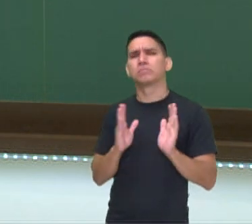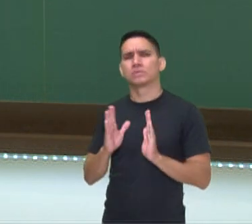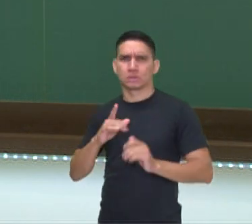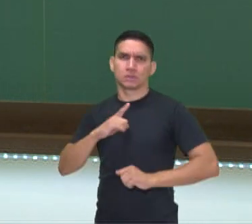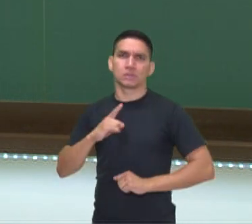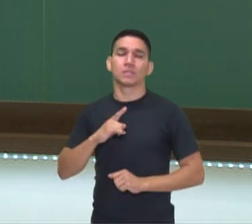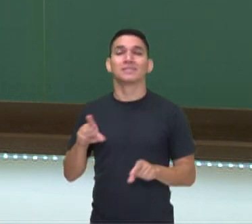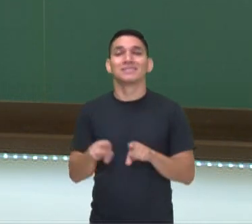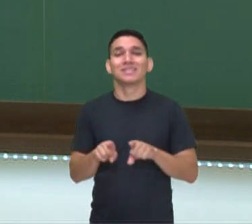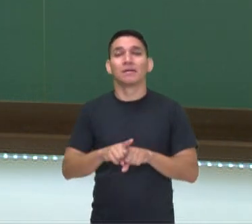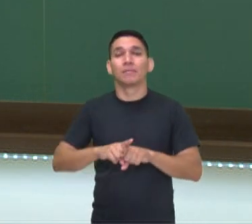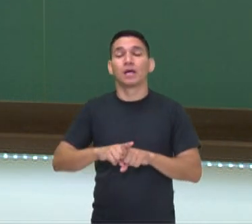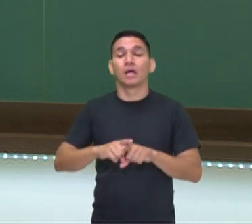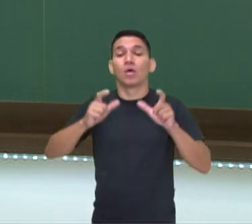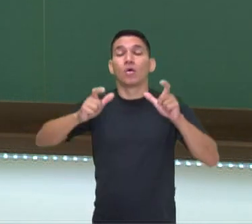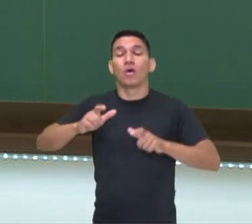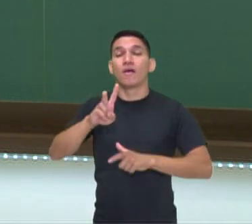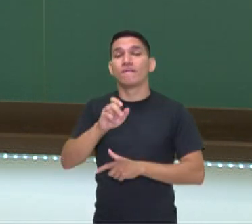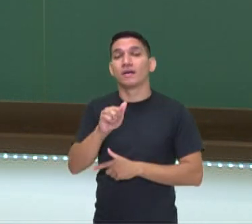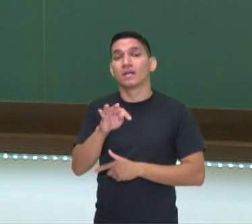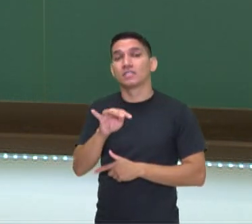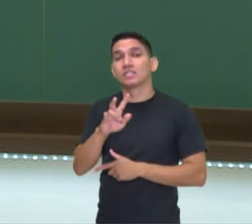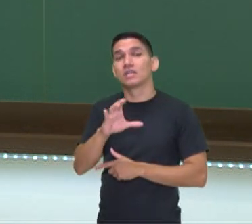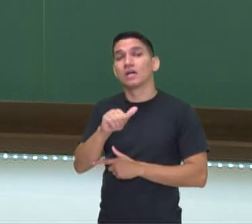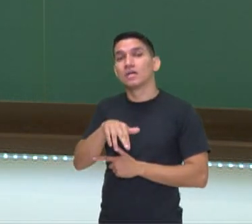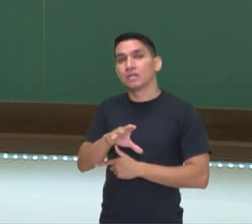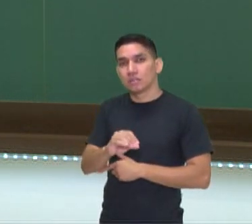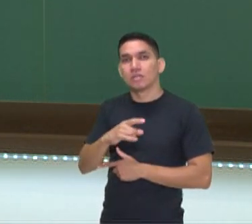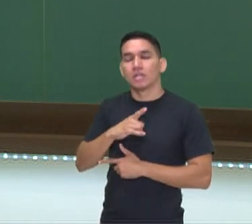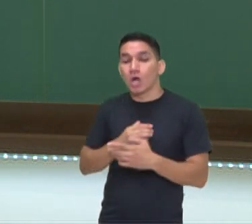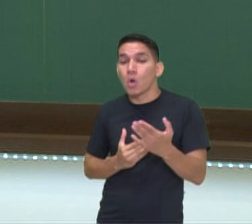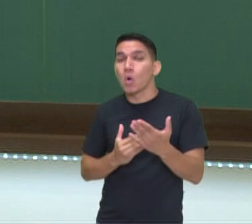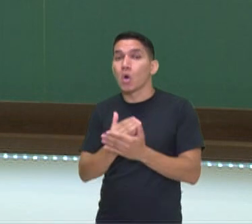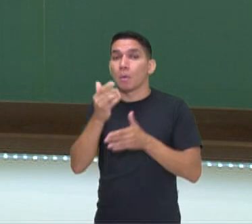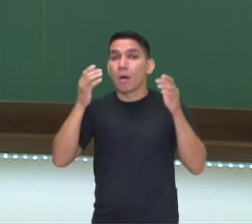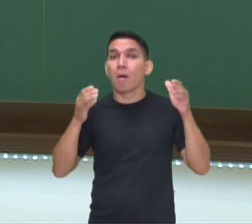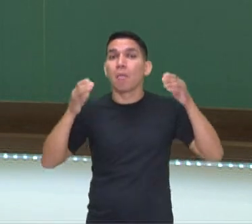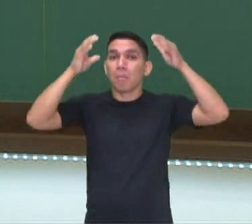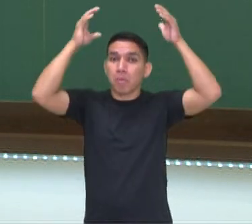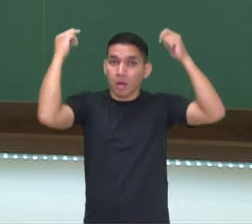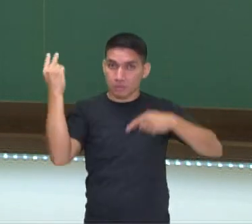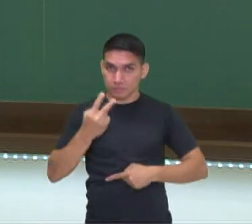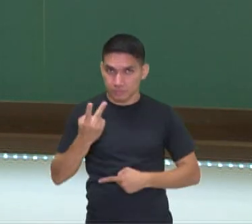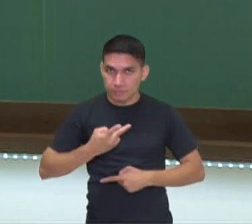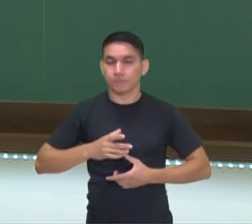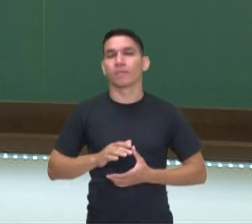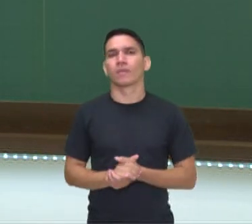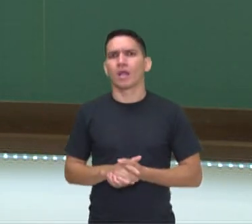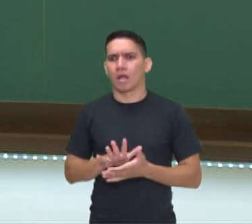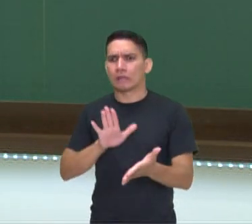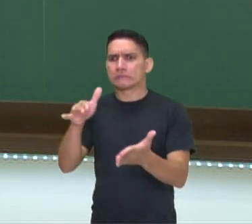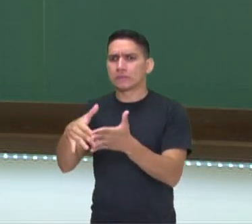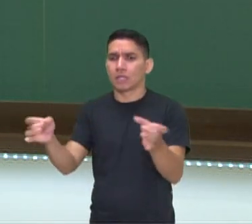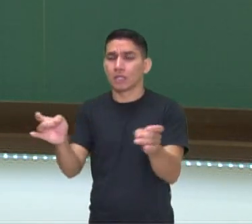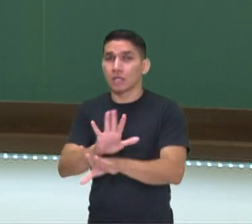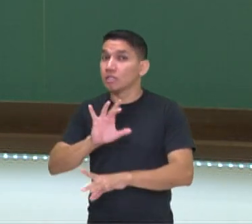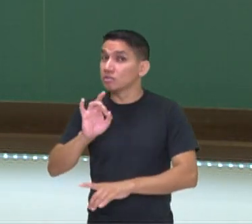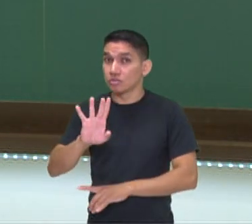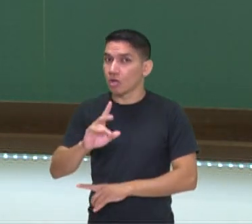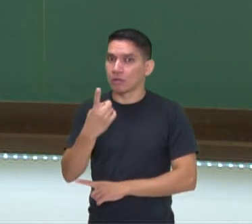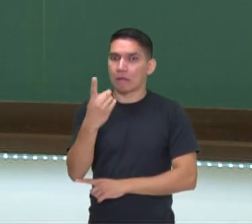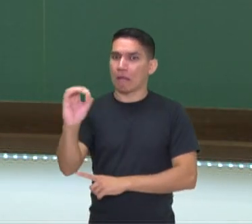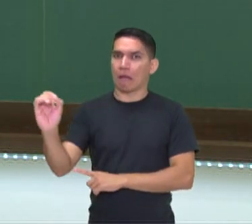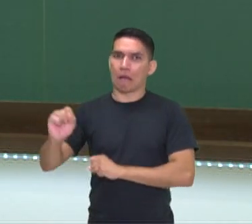do Vaticano, ela começa no Renascimento, aquele projeto lá com o Papa Júlio II, e ela só vai se finalizar quase 100 anos depois, lá